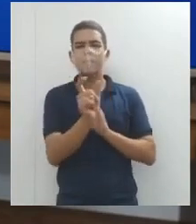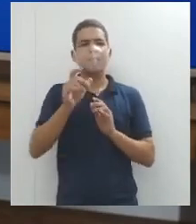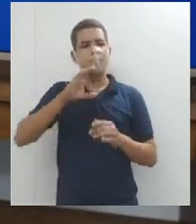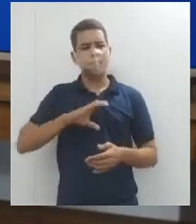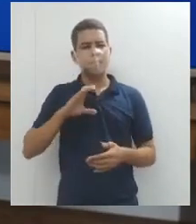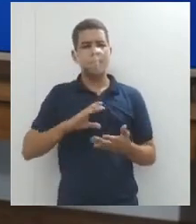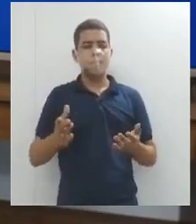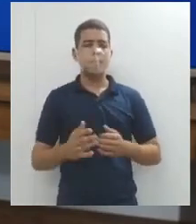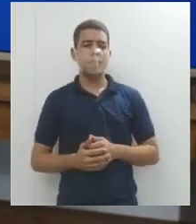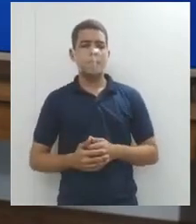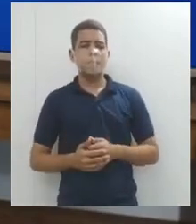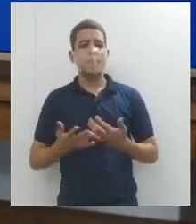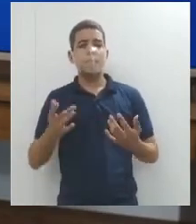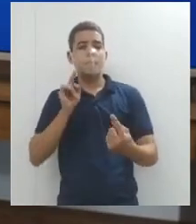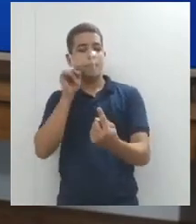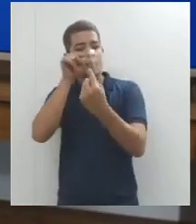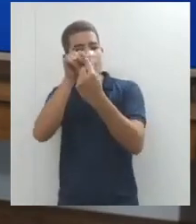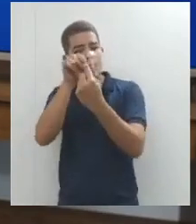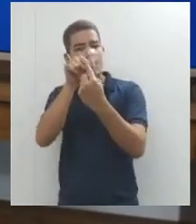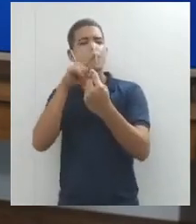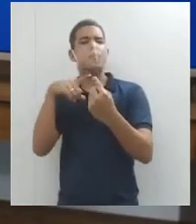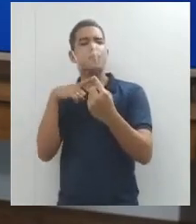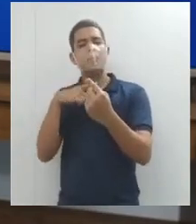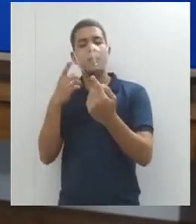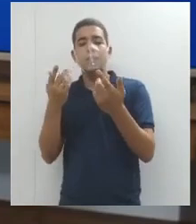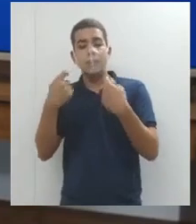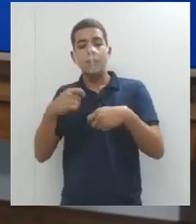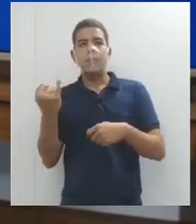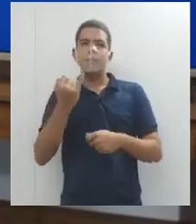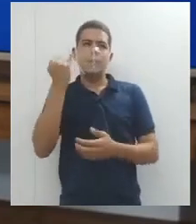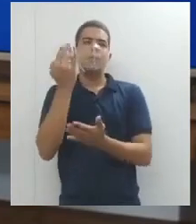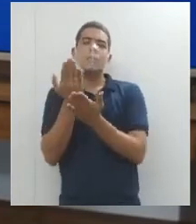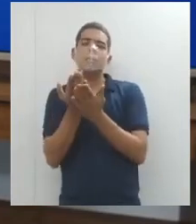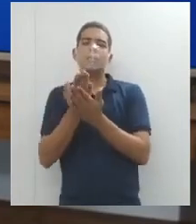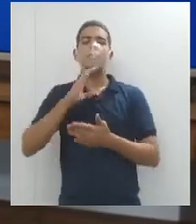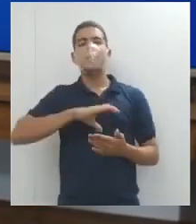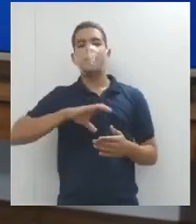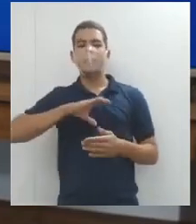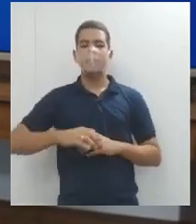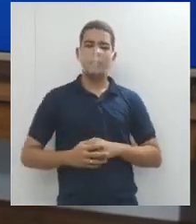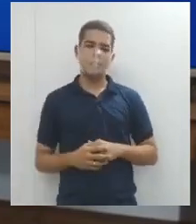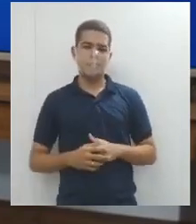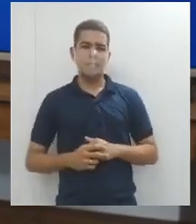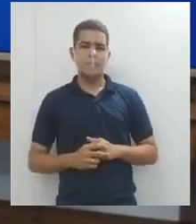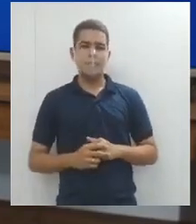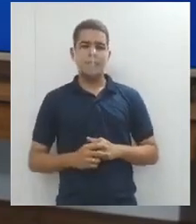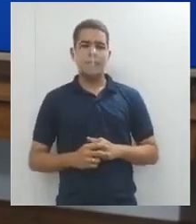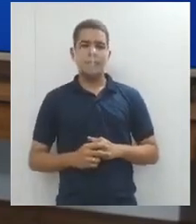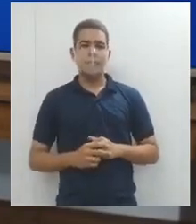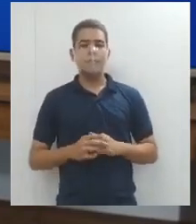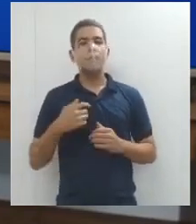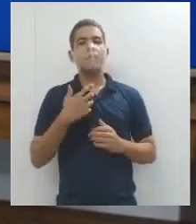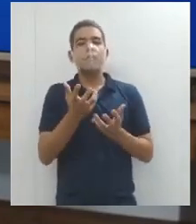essa a finalidade para a qual há o estudo da língua portuguesa na escola, tá? Então,